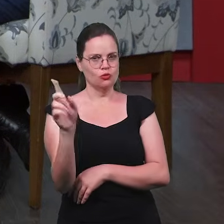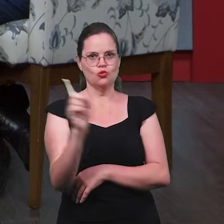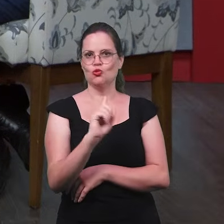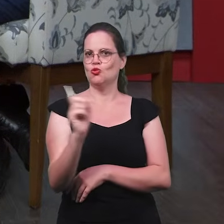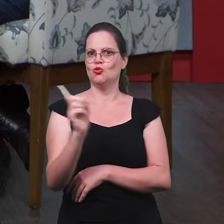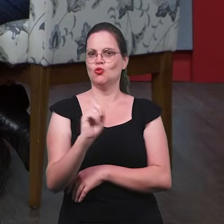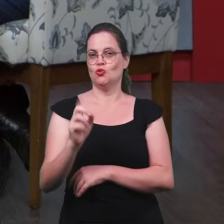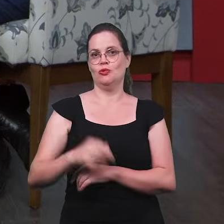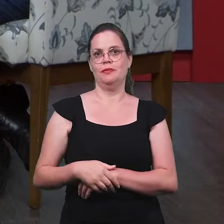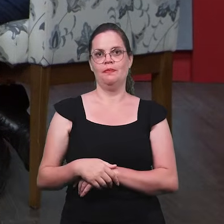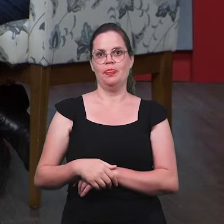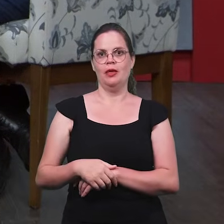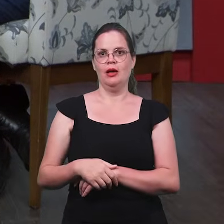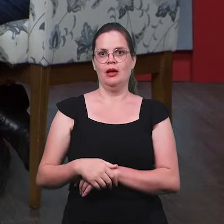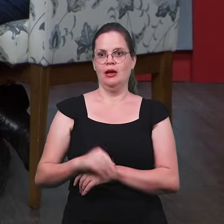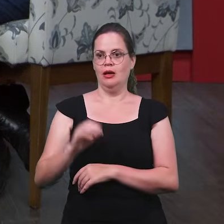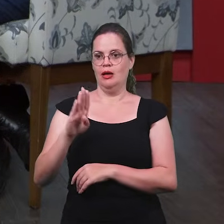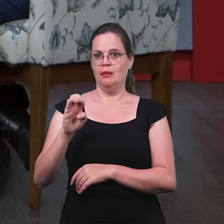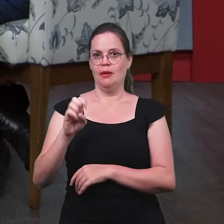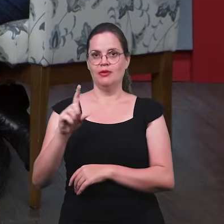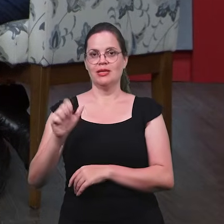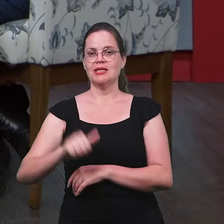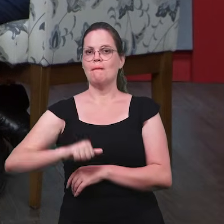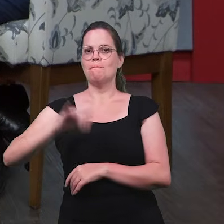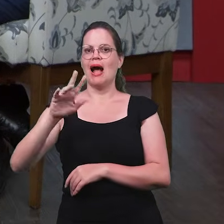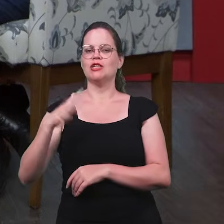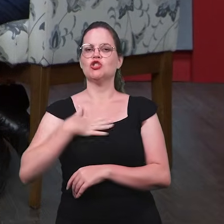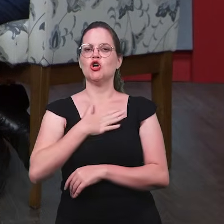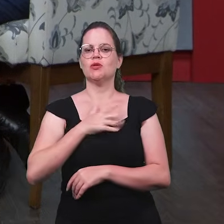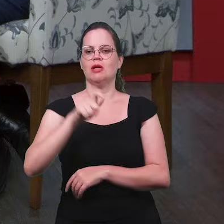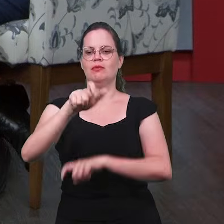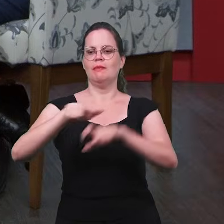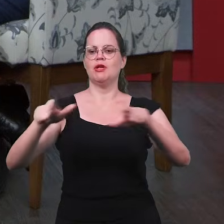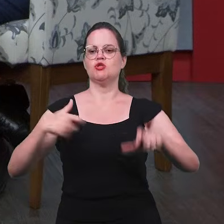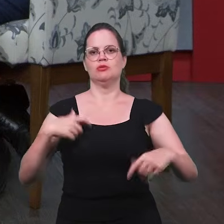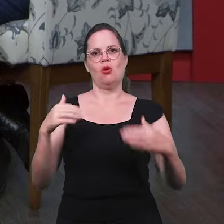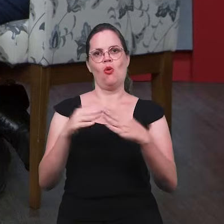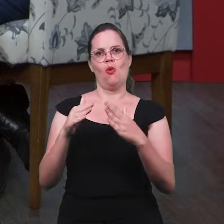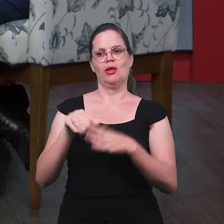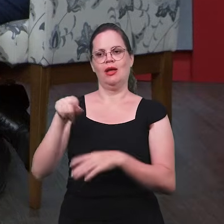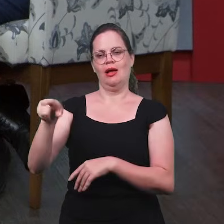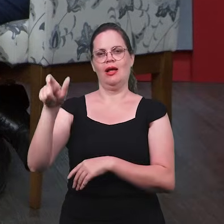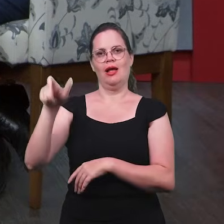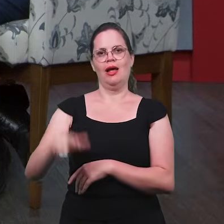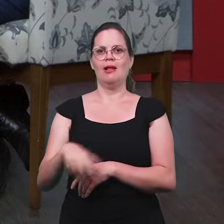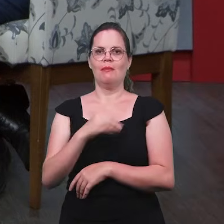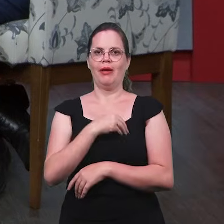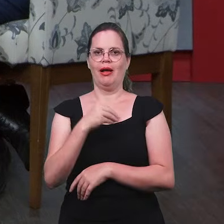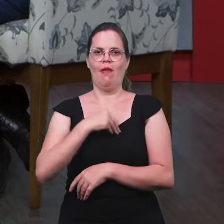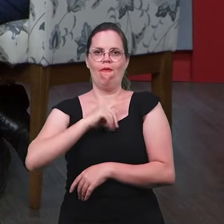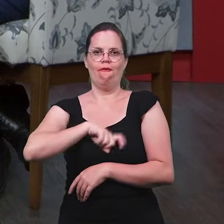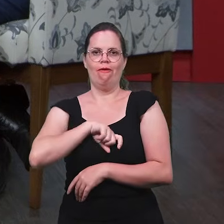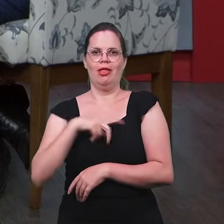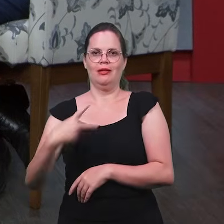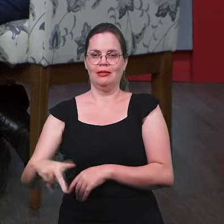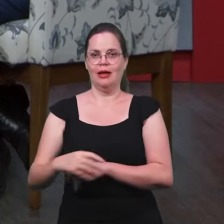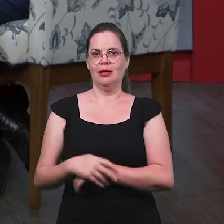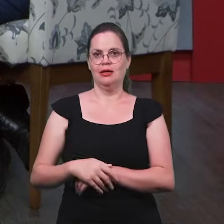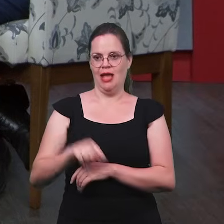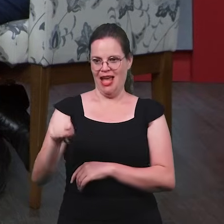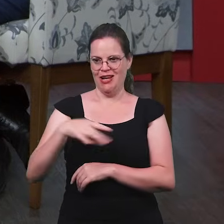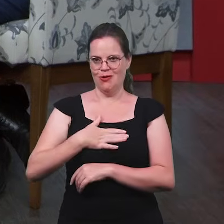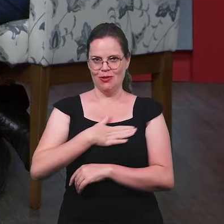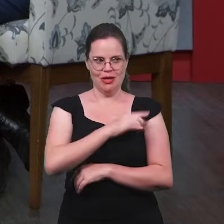o Belsazar valorizava aqueles que aprovavam o seu pecado, Exato. as suas transgressões, não é? A gente observa, pastor Antônio